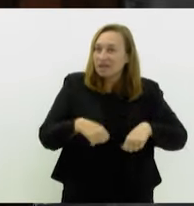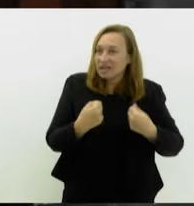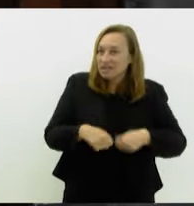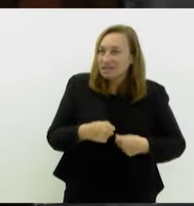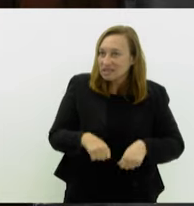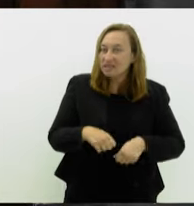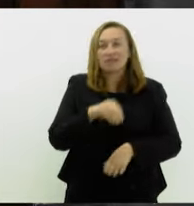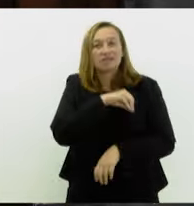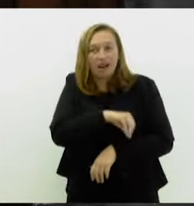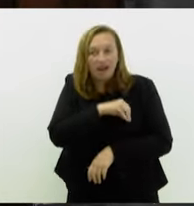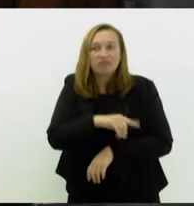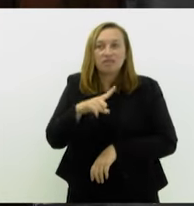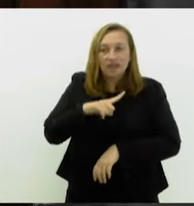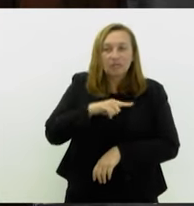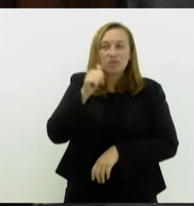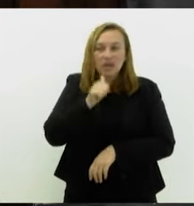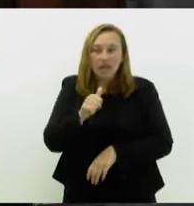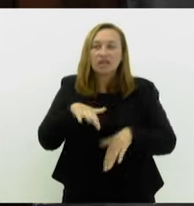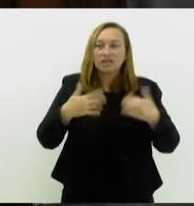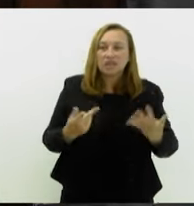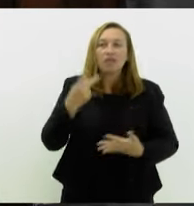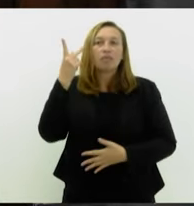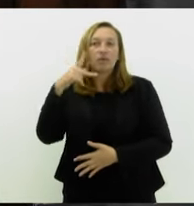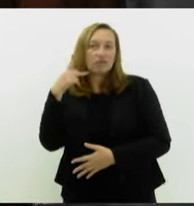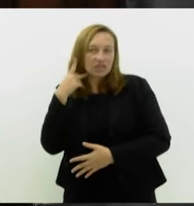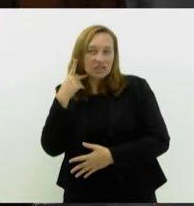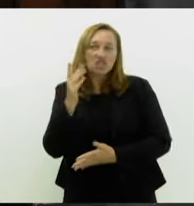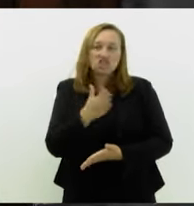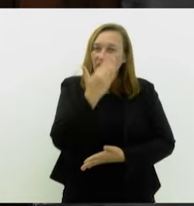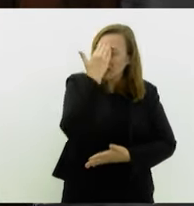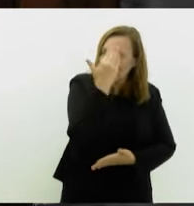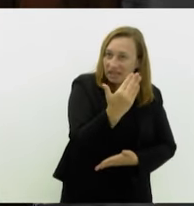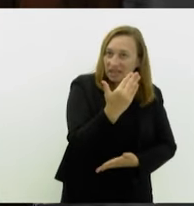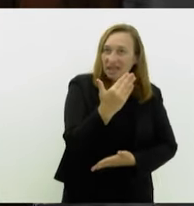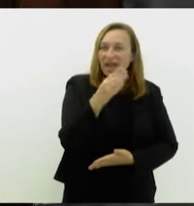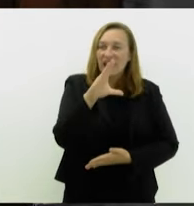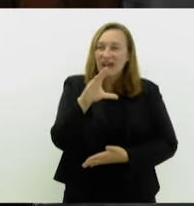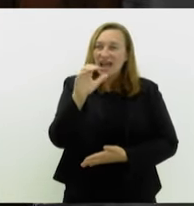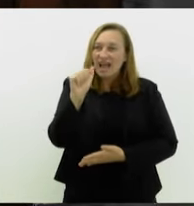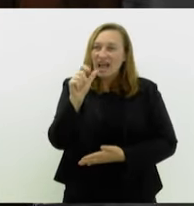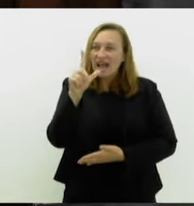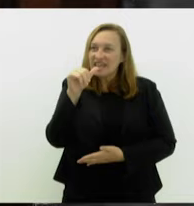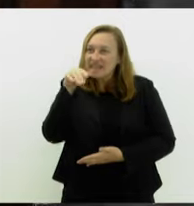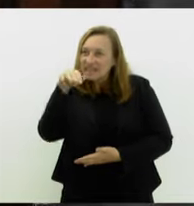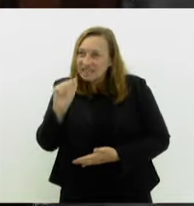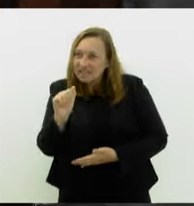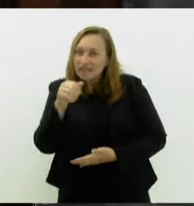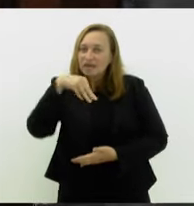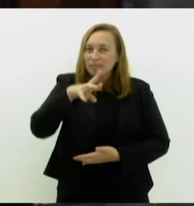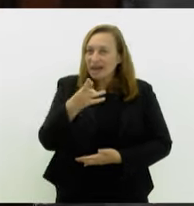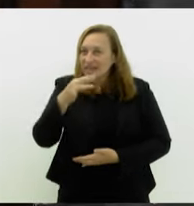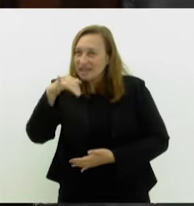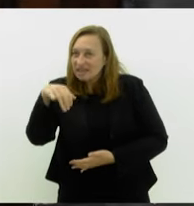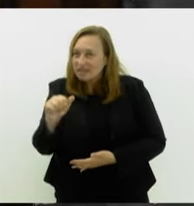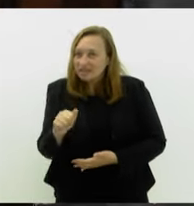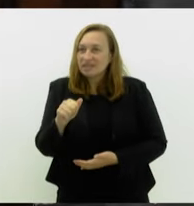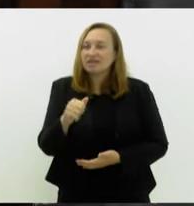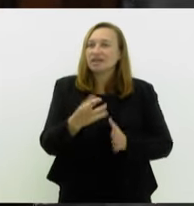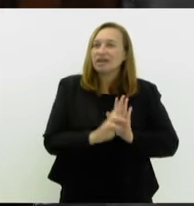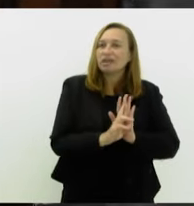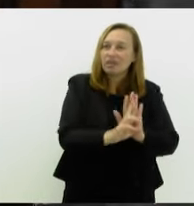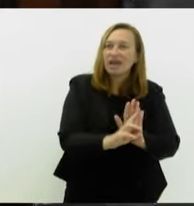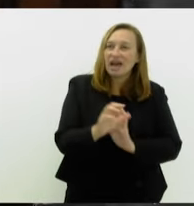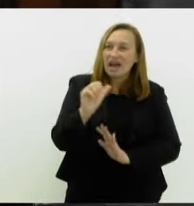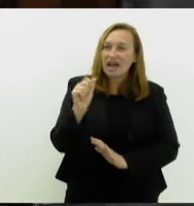nesse sentido a procuradoria já ficou aqui agradecendo a caliana que representa o grupo meta Mariana que representa